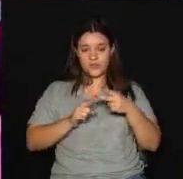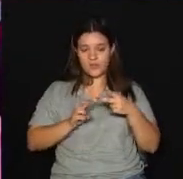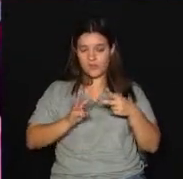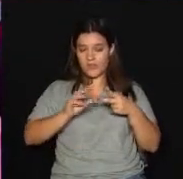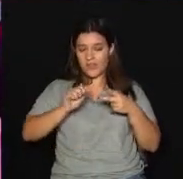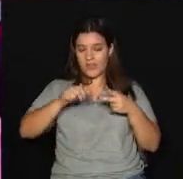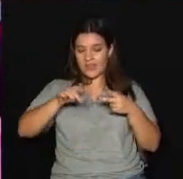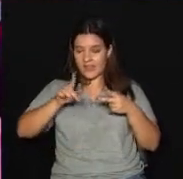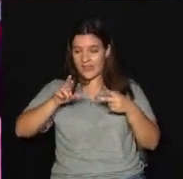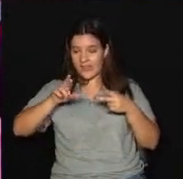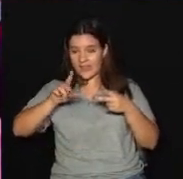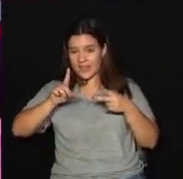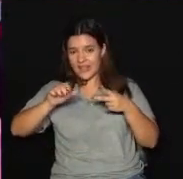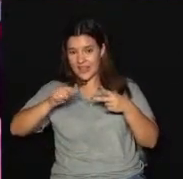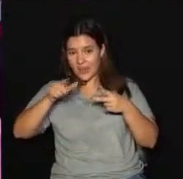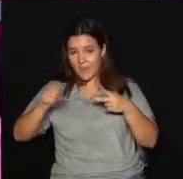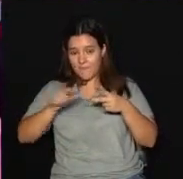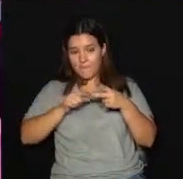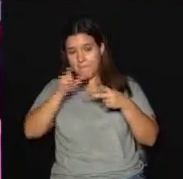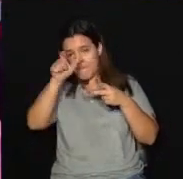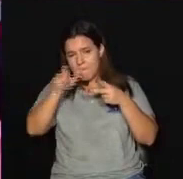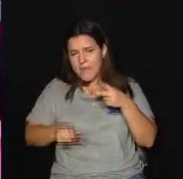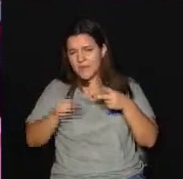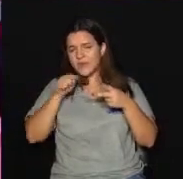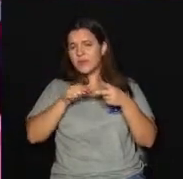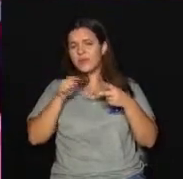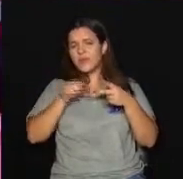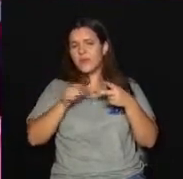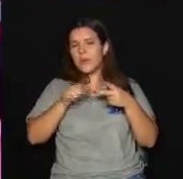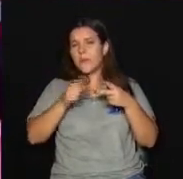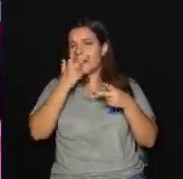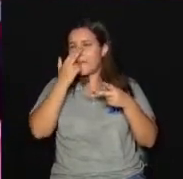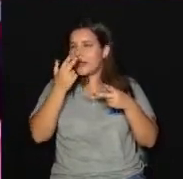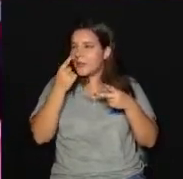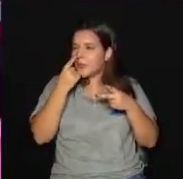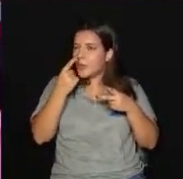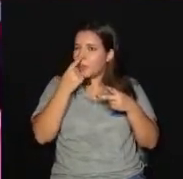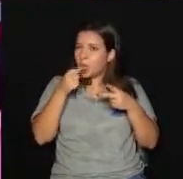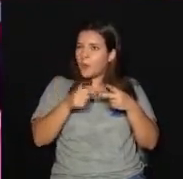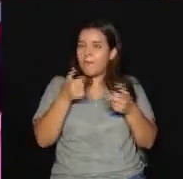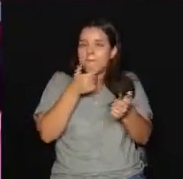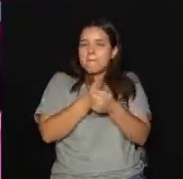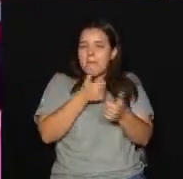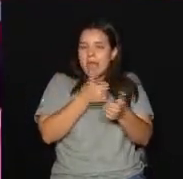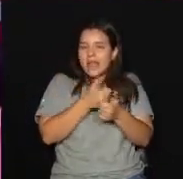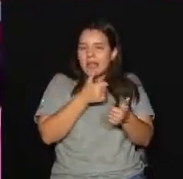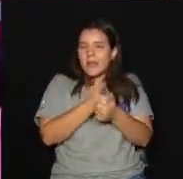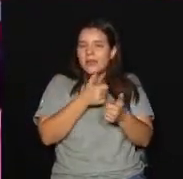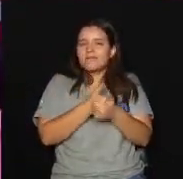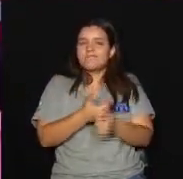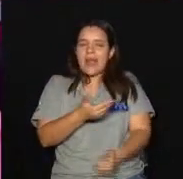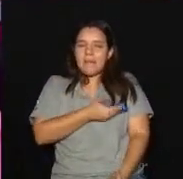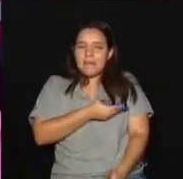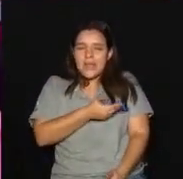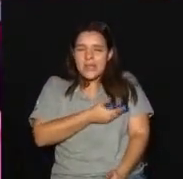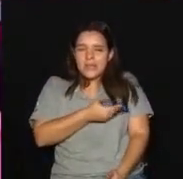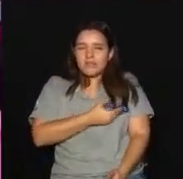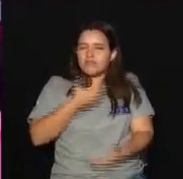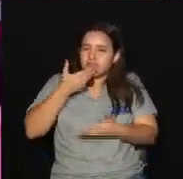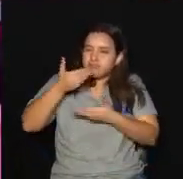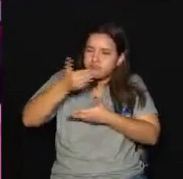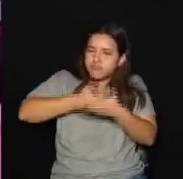é uma pessoa vamos dizer assim, de fluxo muito, muito aberto, muito,